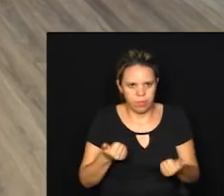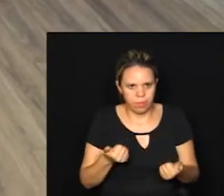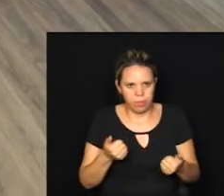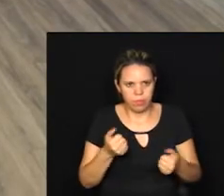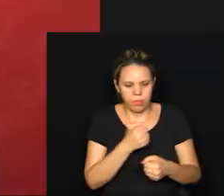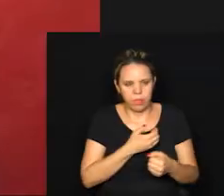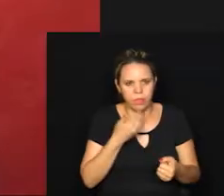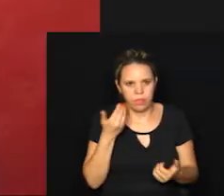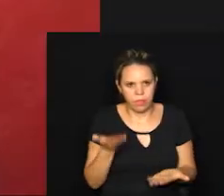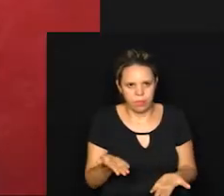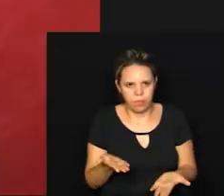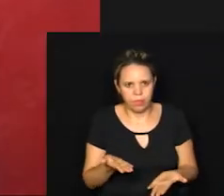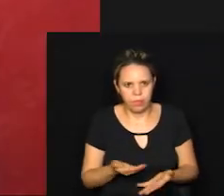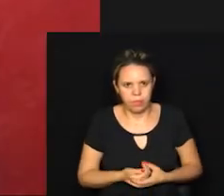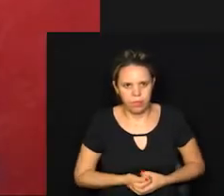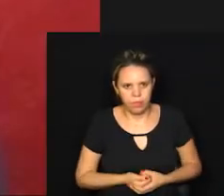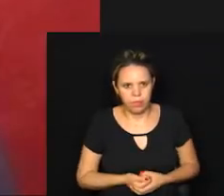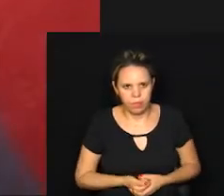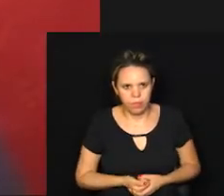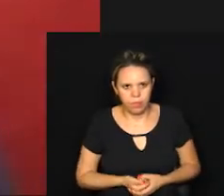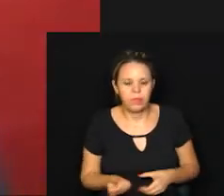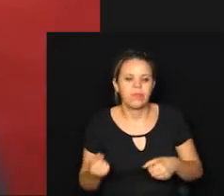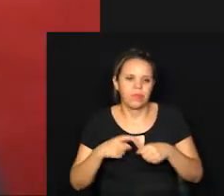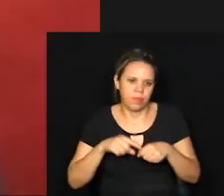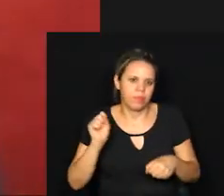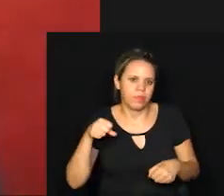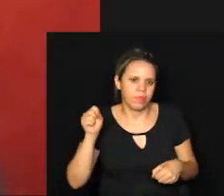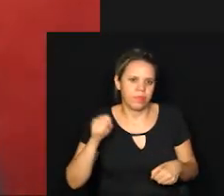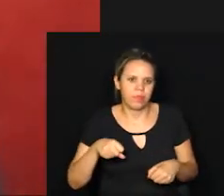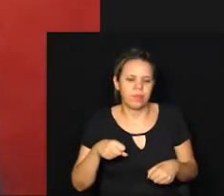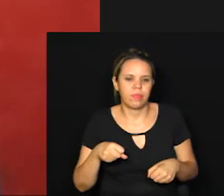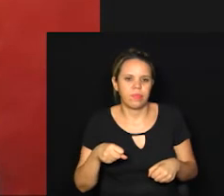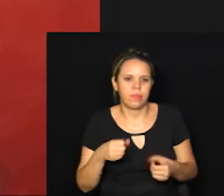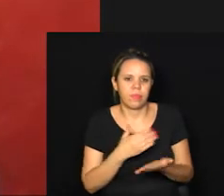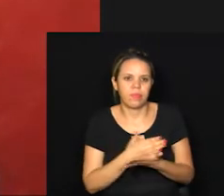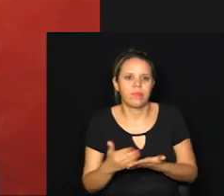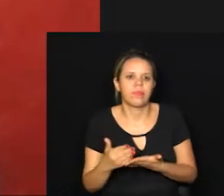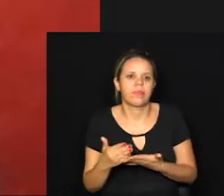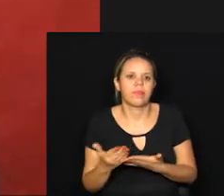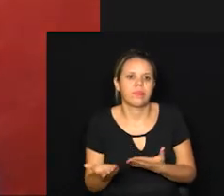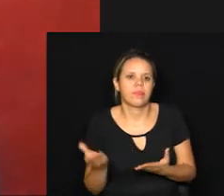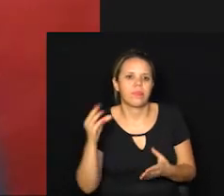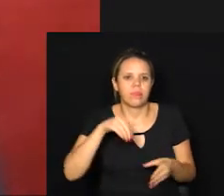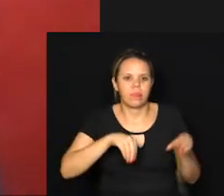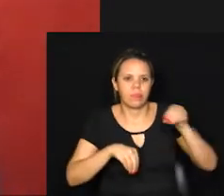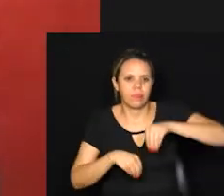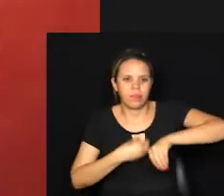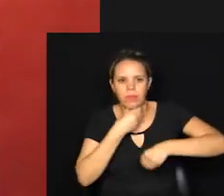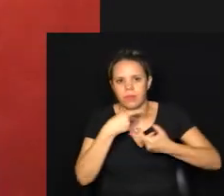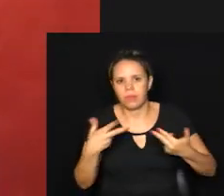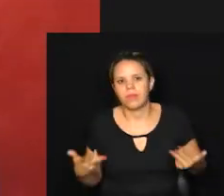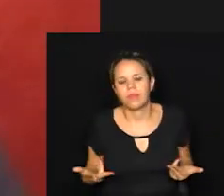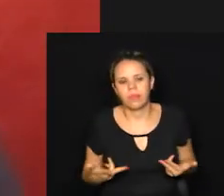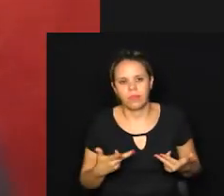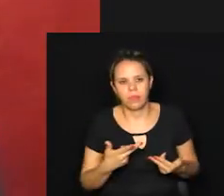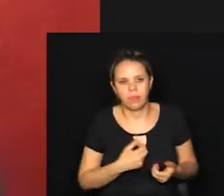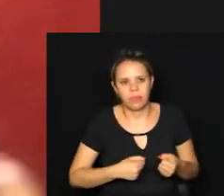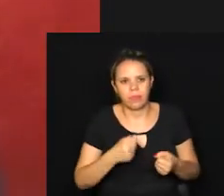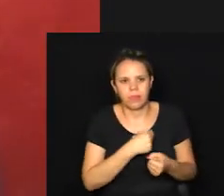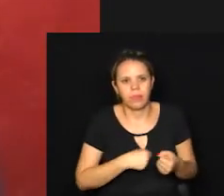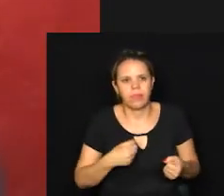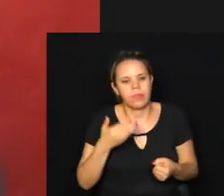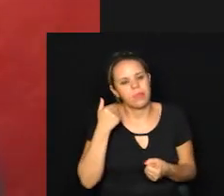Cozinha Fácil? Volto sim. E aí eu vou começar a colocar frutas em algumas receitas, né?